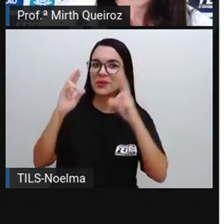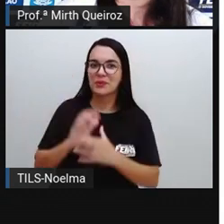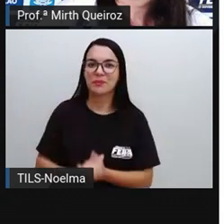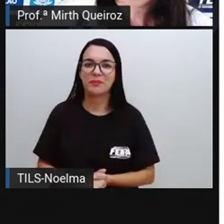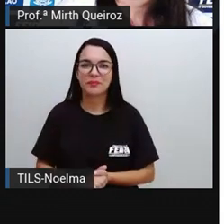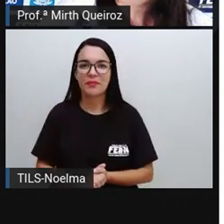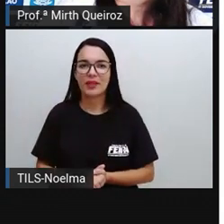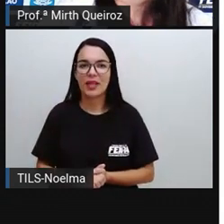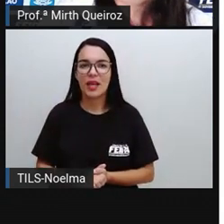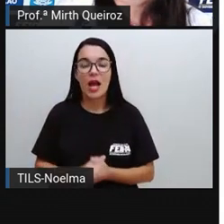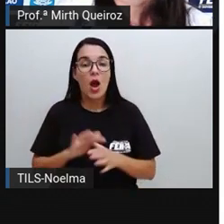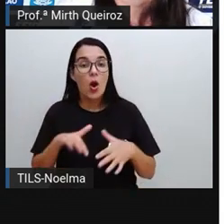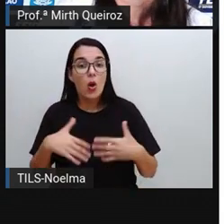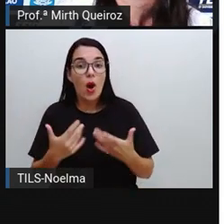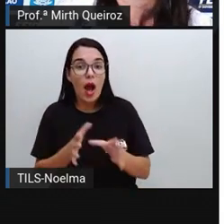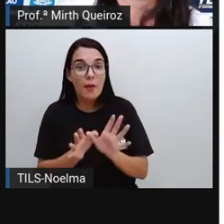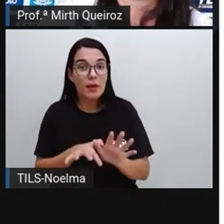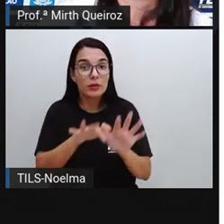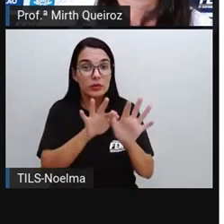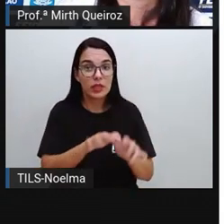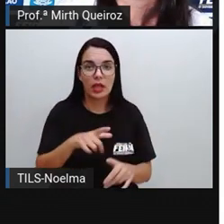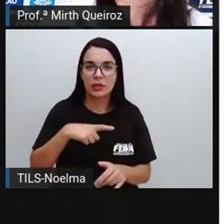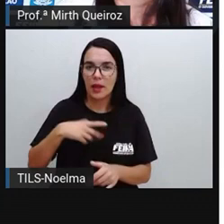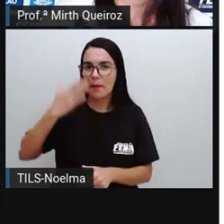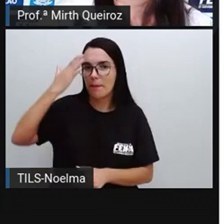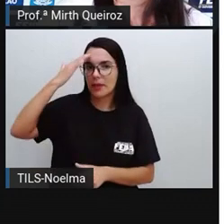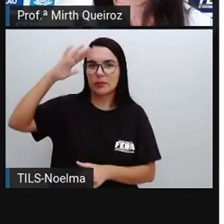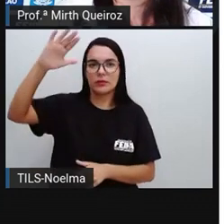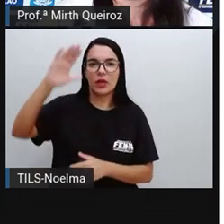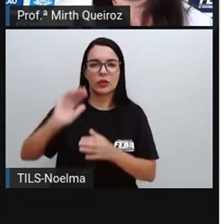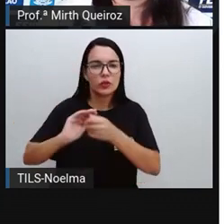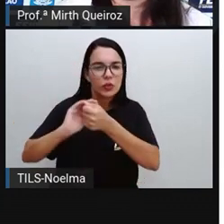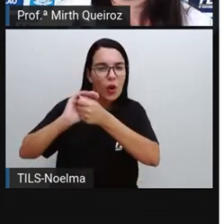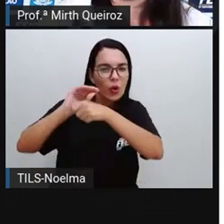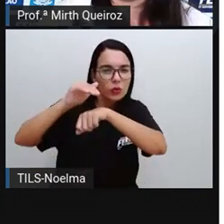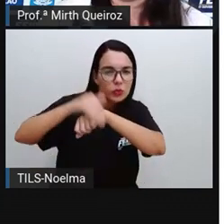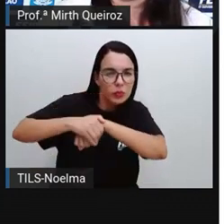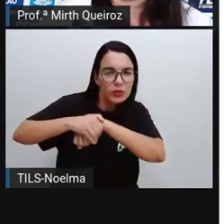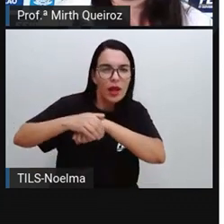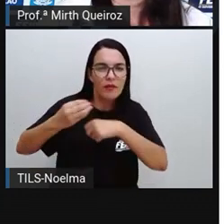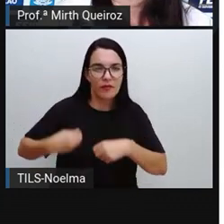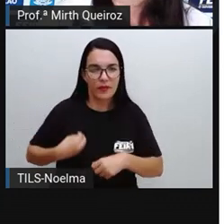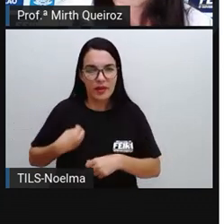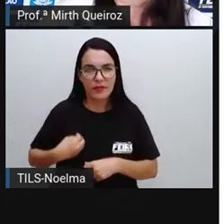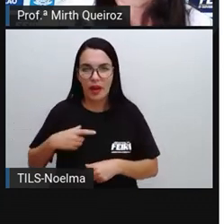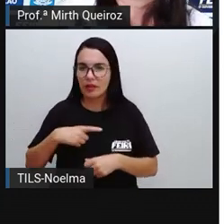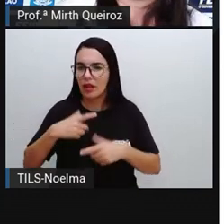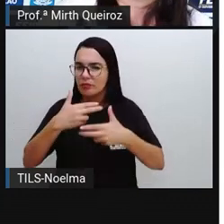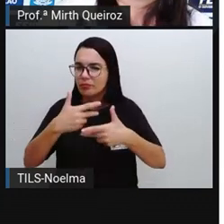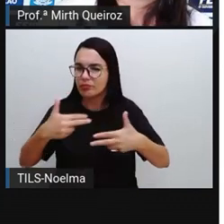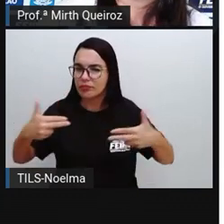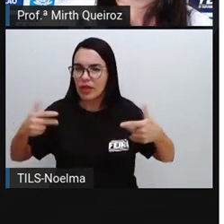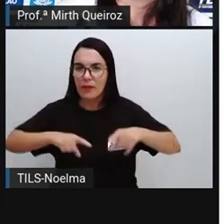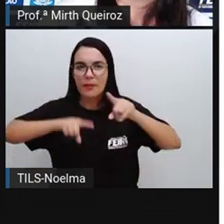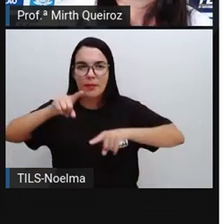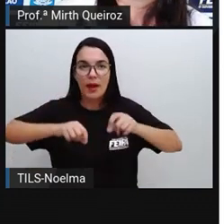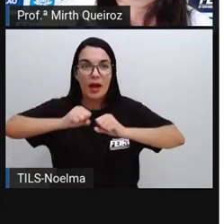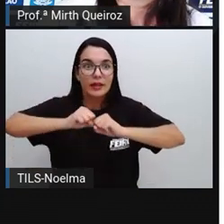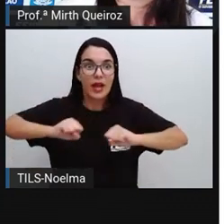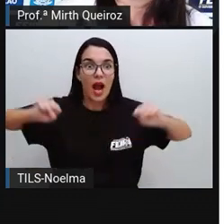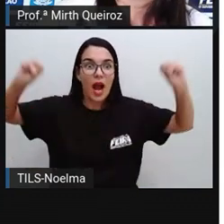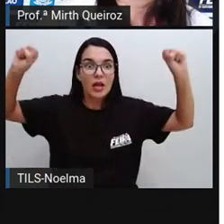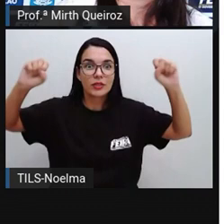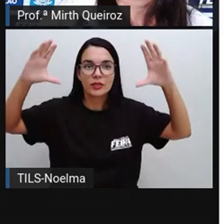sorte. Como as mariposas são predominantemente noturnas e várias delas são